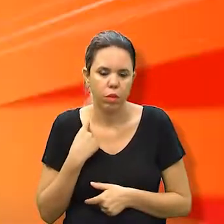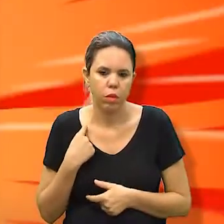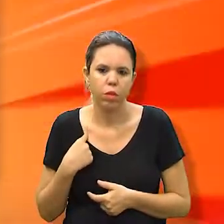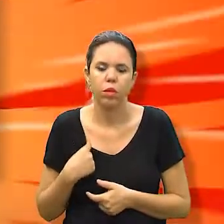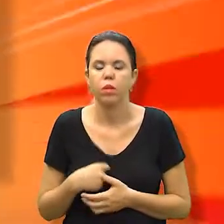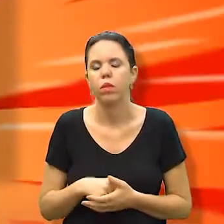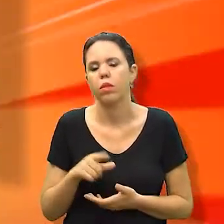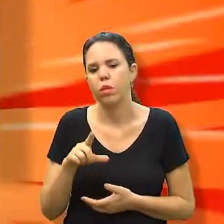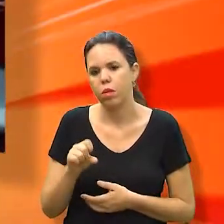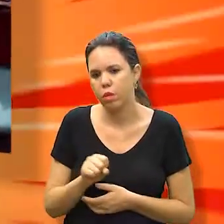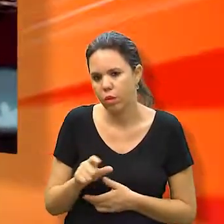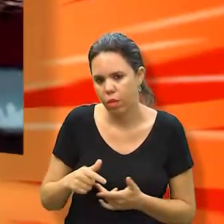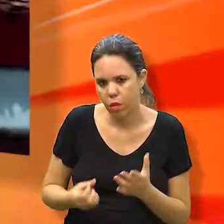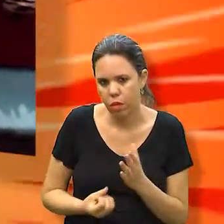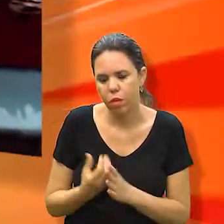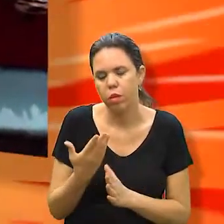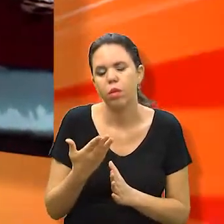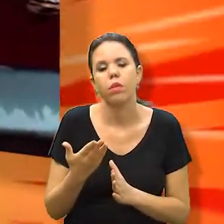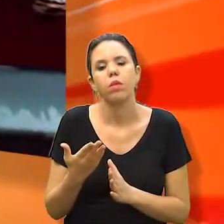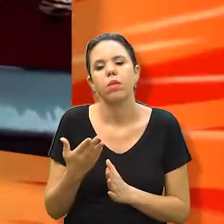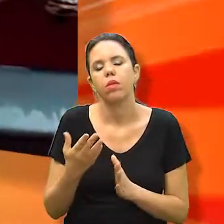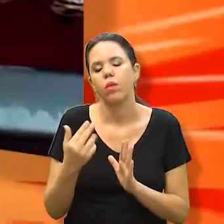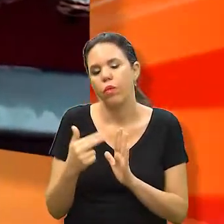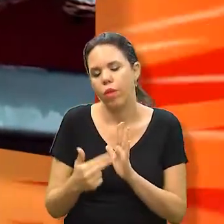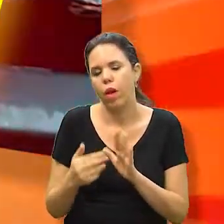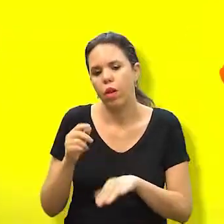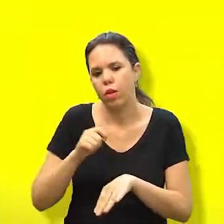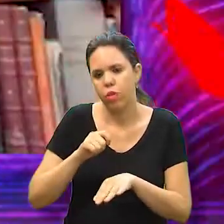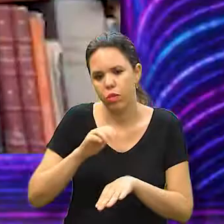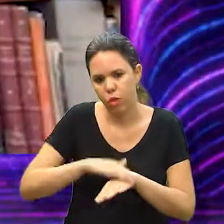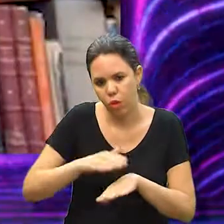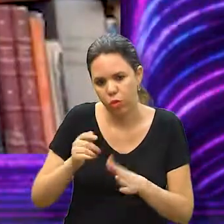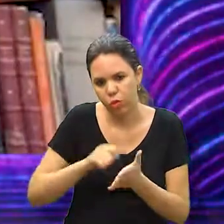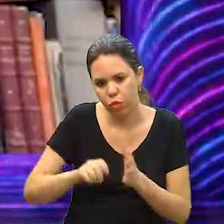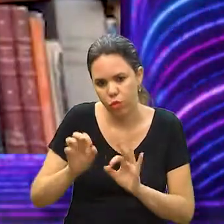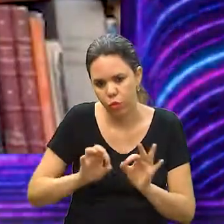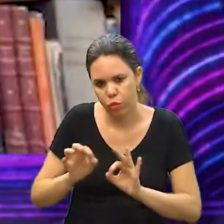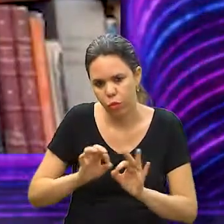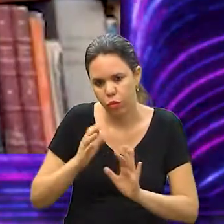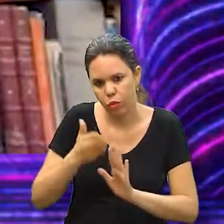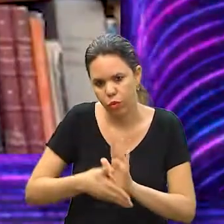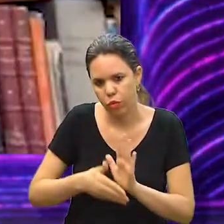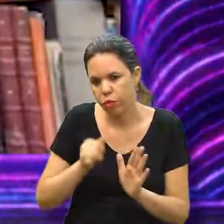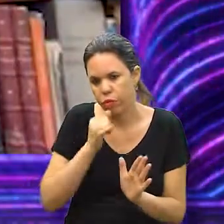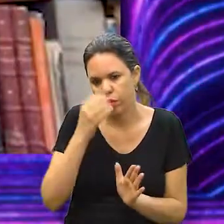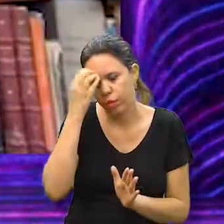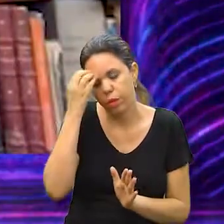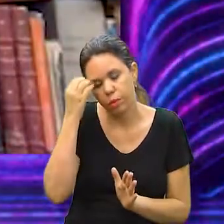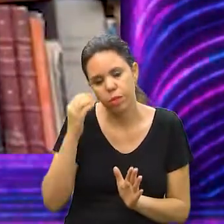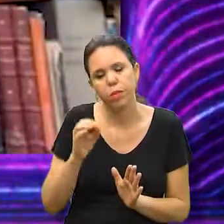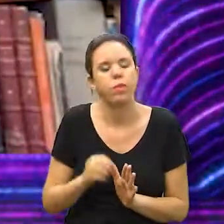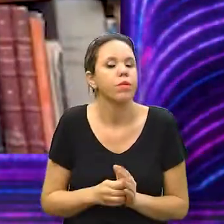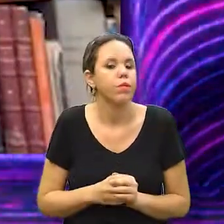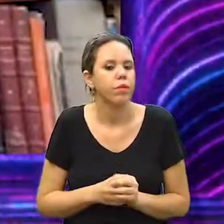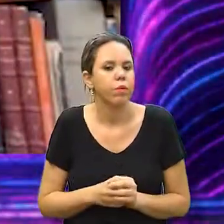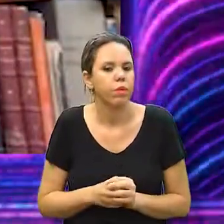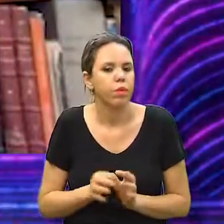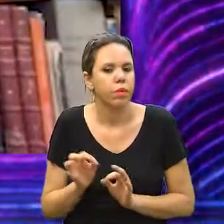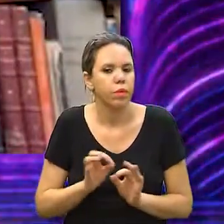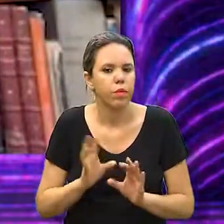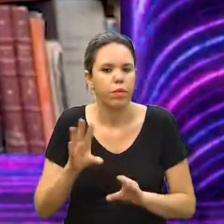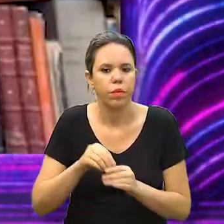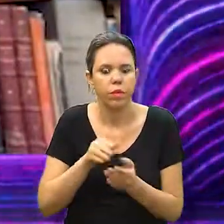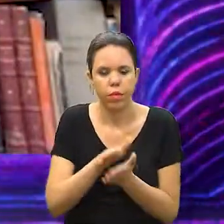da Lisley Nascimento e da Polly Chiviec, que fizeram a preparação do exemplar, mais do esmero